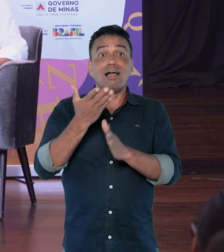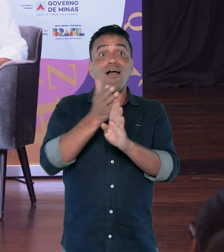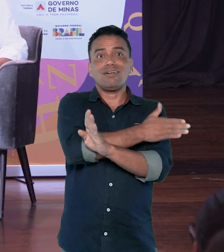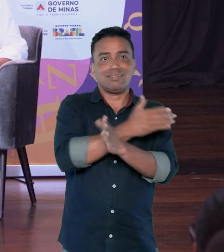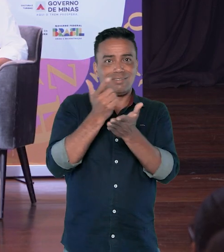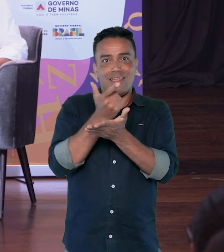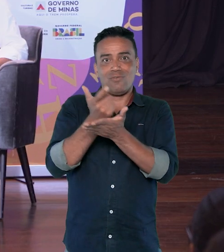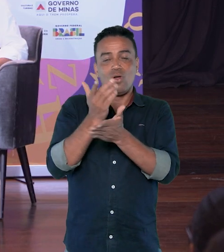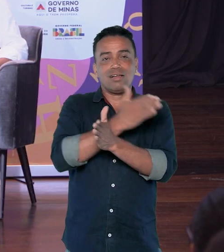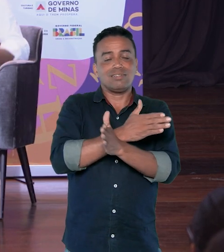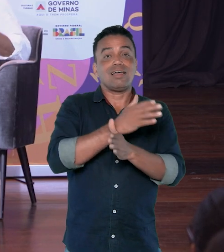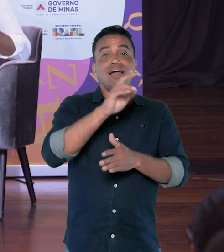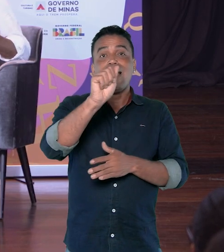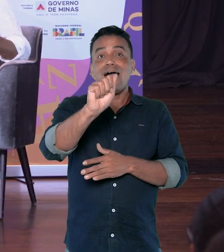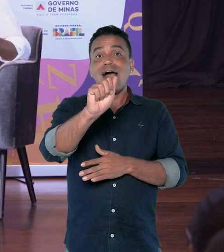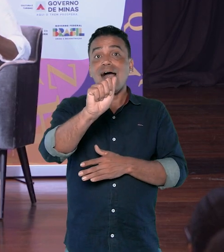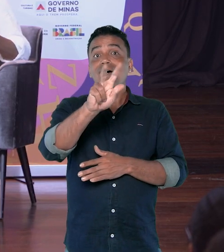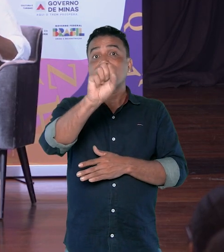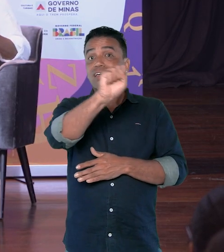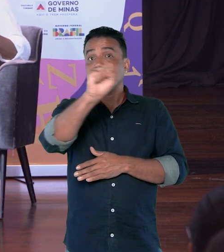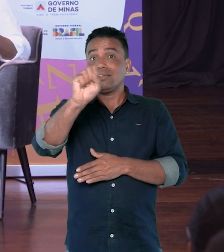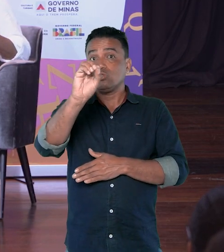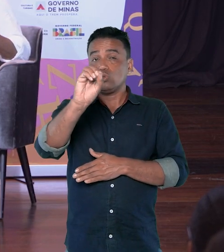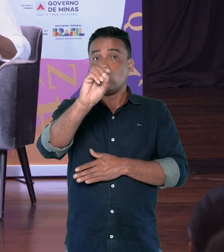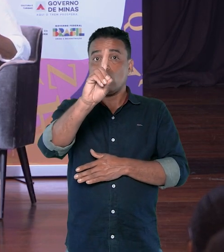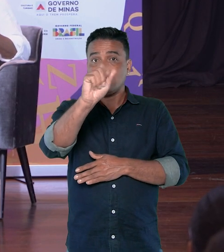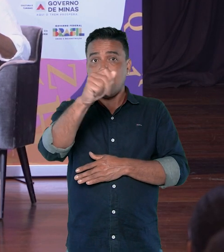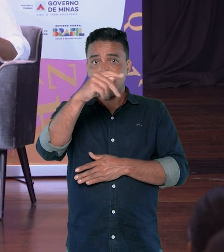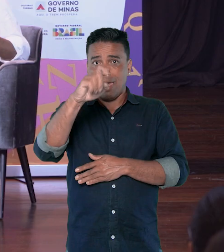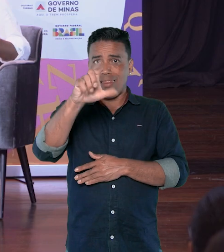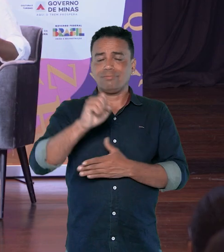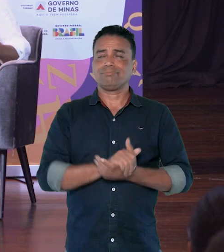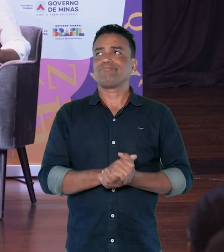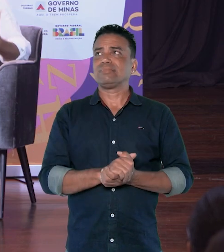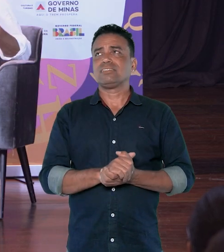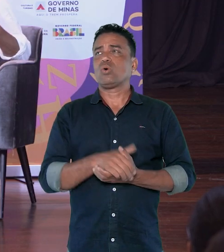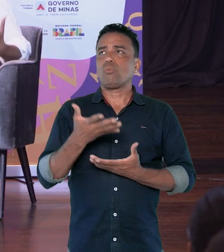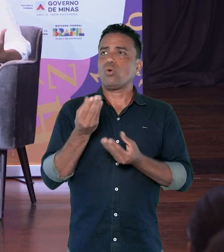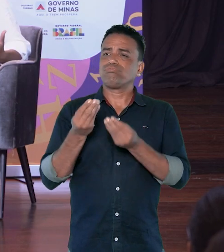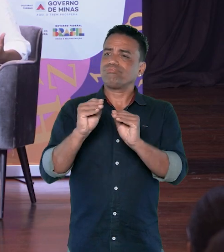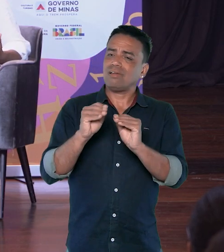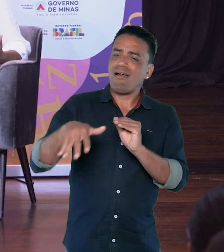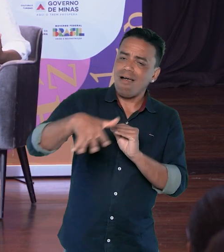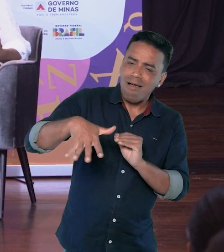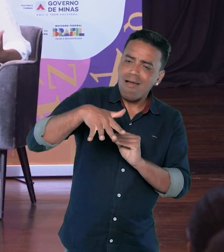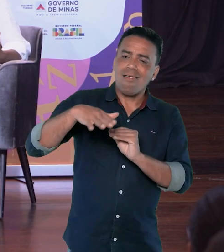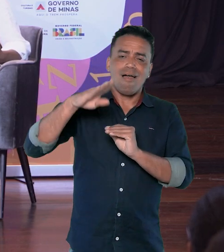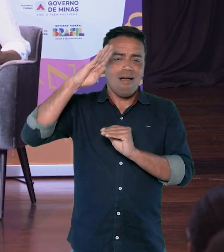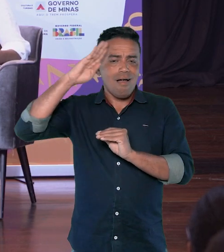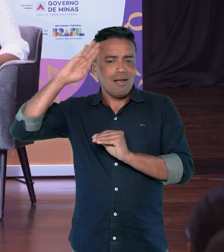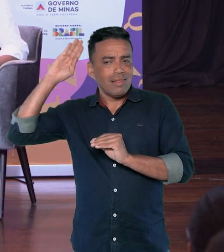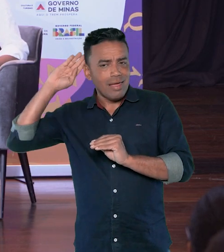que eu já vinha pensando como abordar o ambiente acadêmico para as pessoas negras